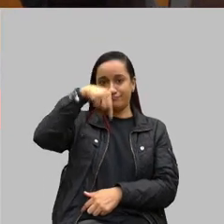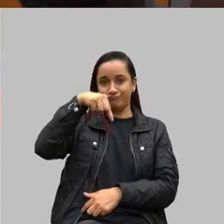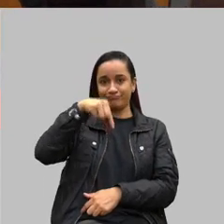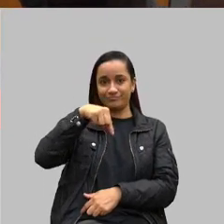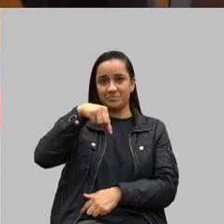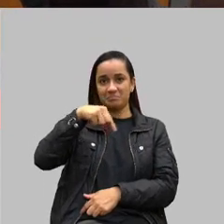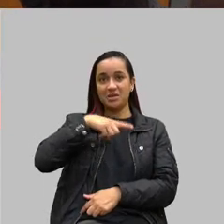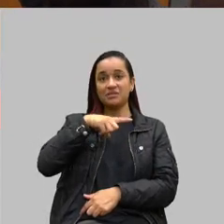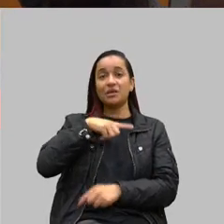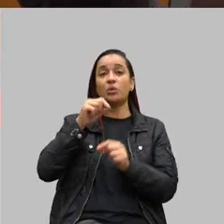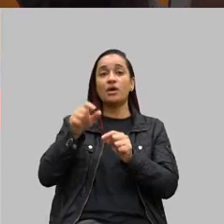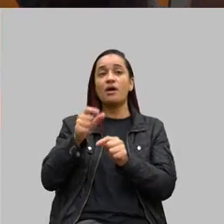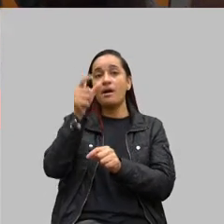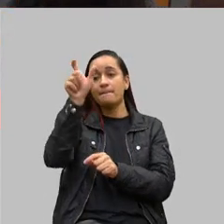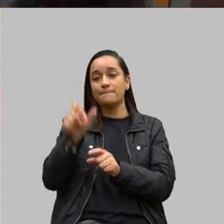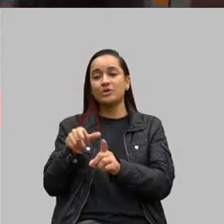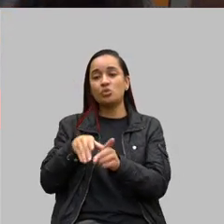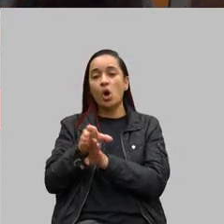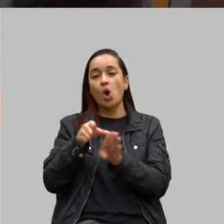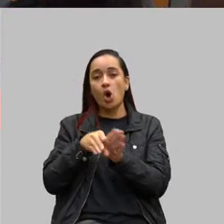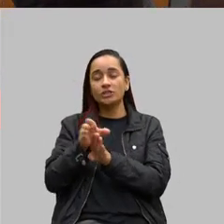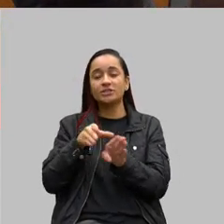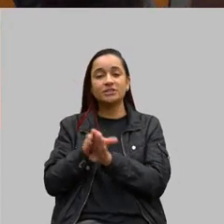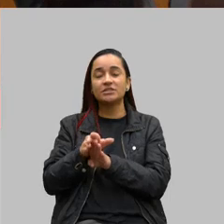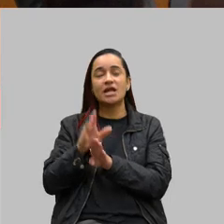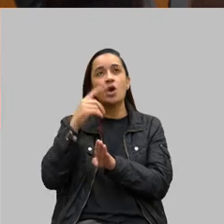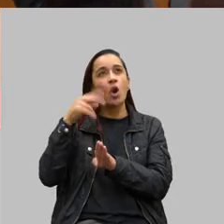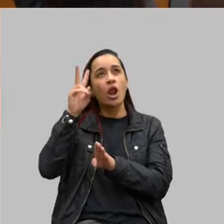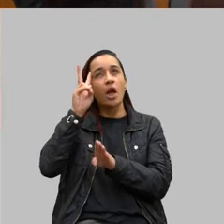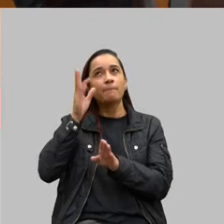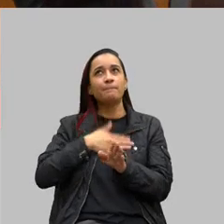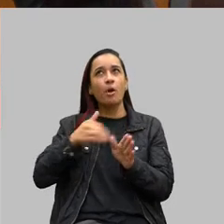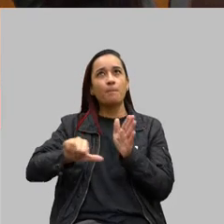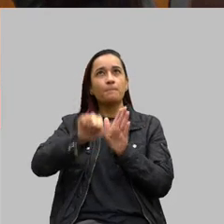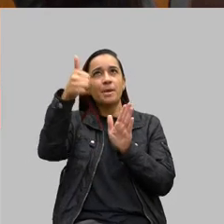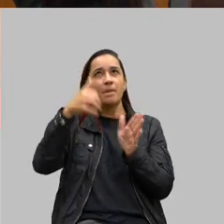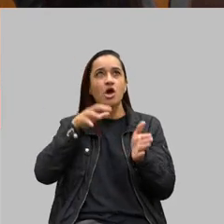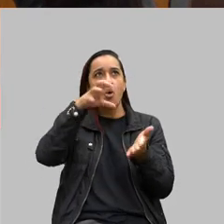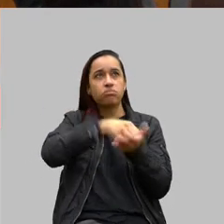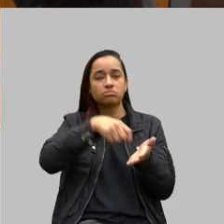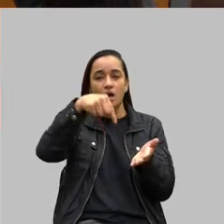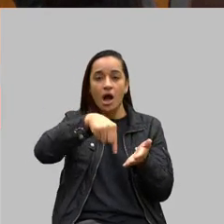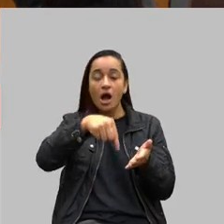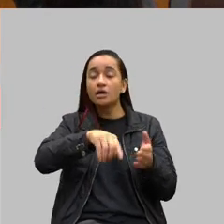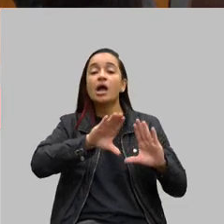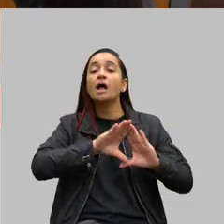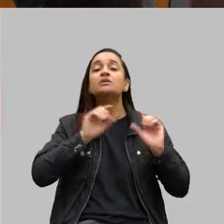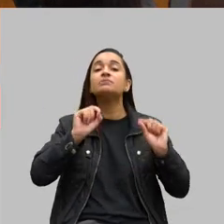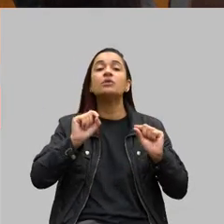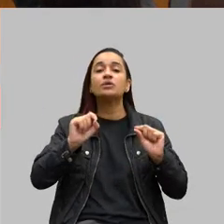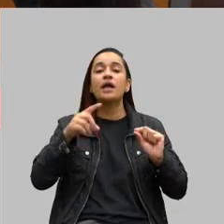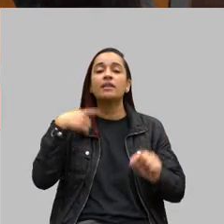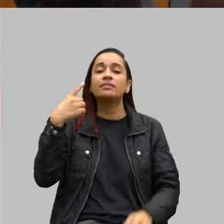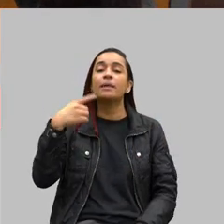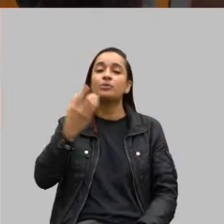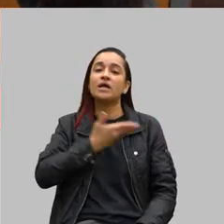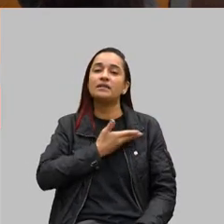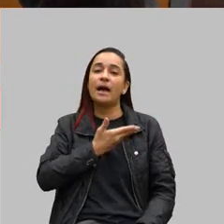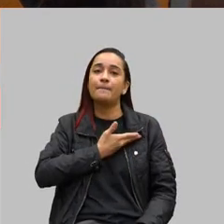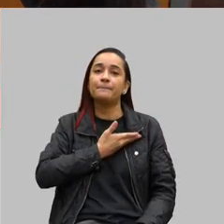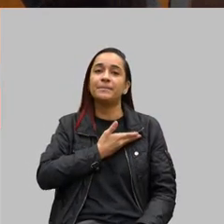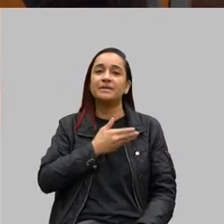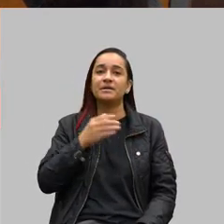grande conselheira nessa casa nos meu no meu primeiro mandato e no meu segundo mandato a deputada e nossa querida amiga celise